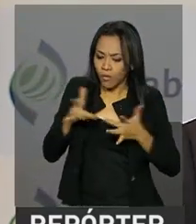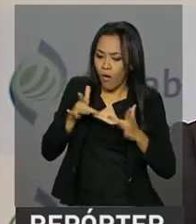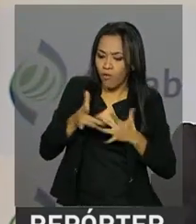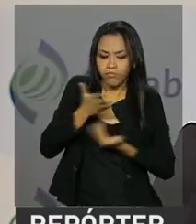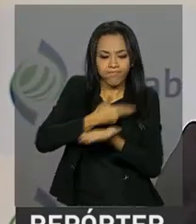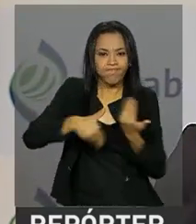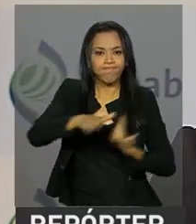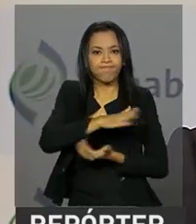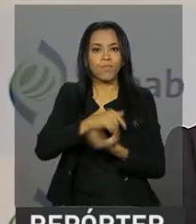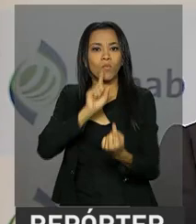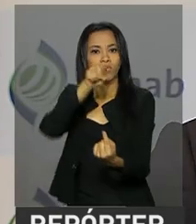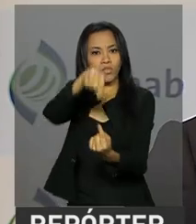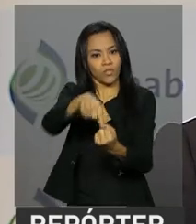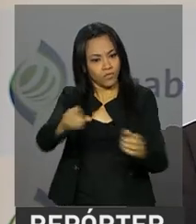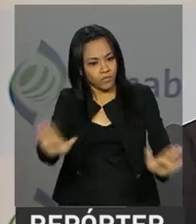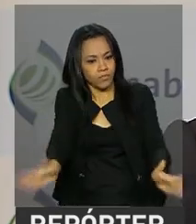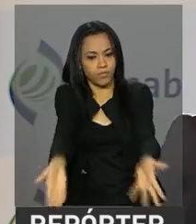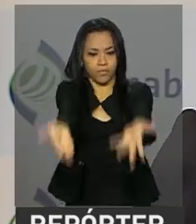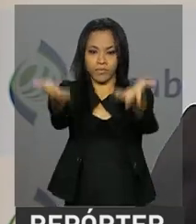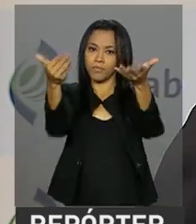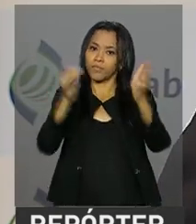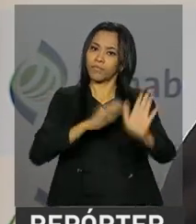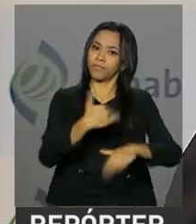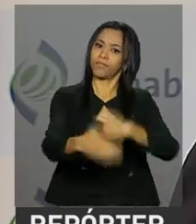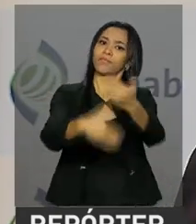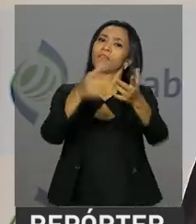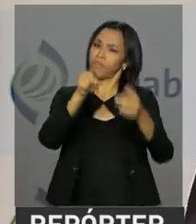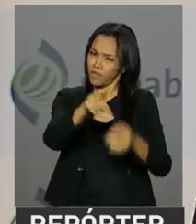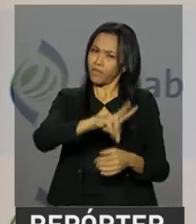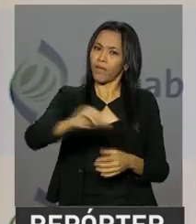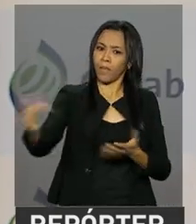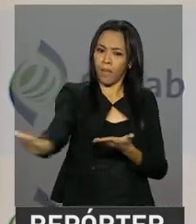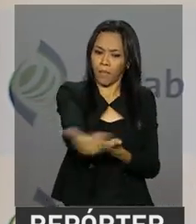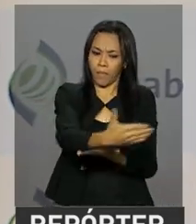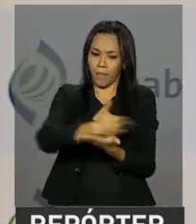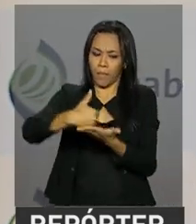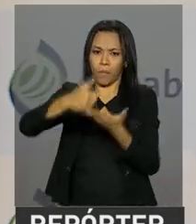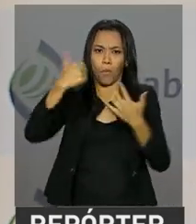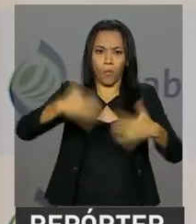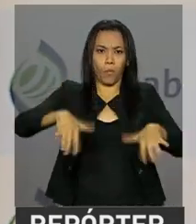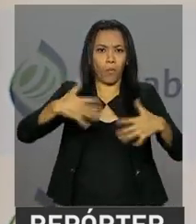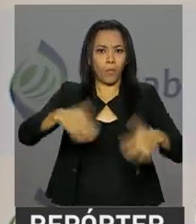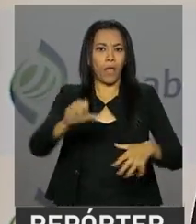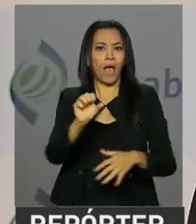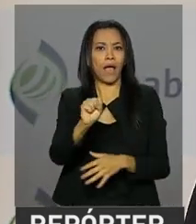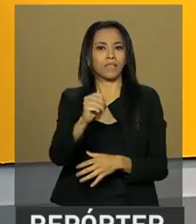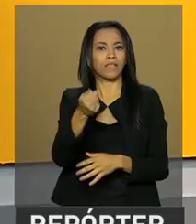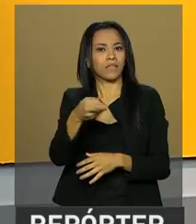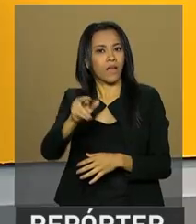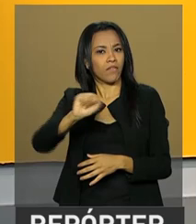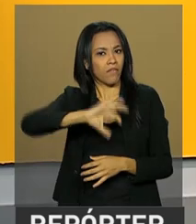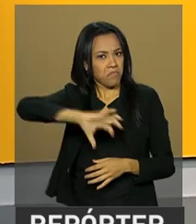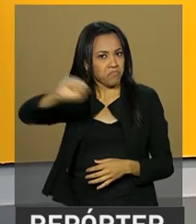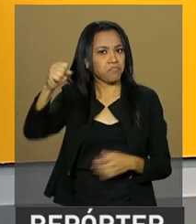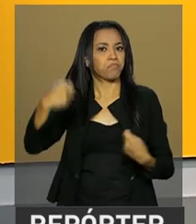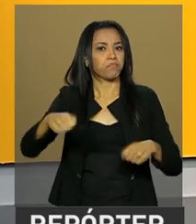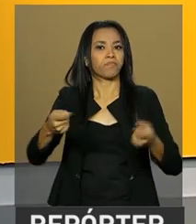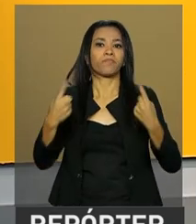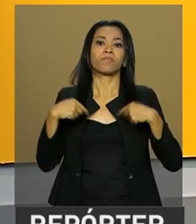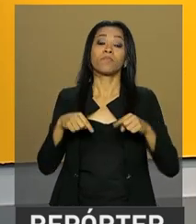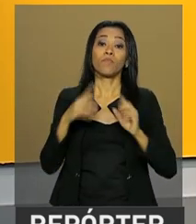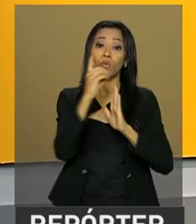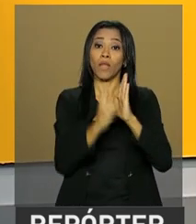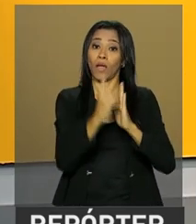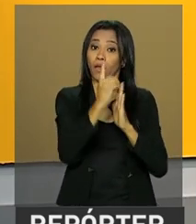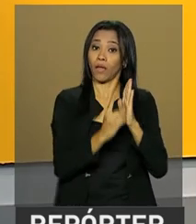no sentido de fazer a produção avançar e não tenha dúvida a próxima safra vai superar e muito e um decreto